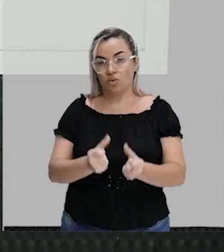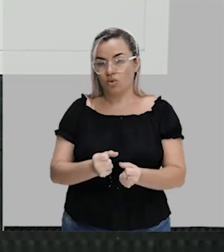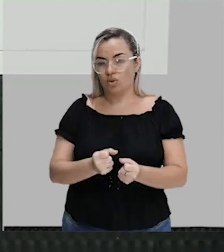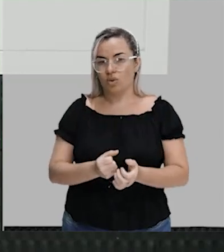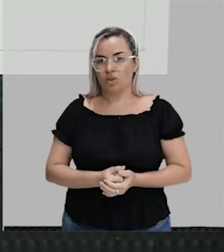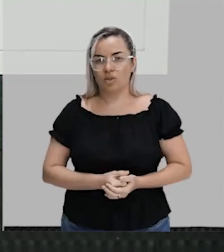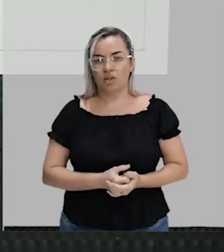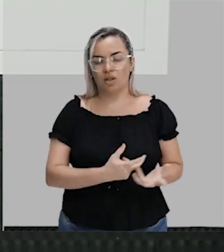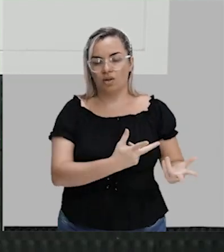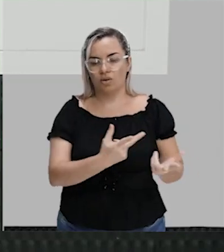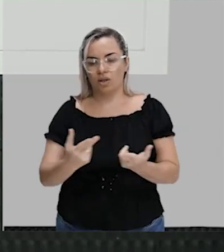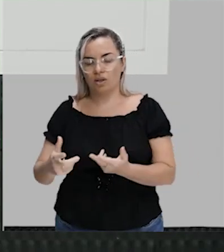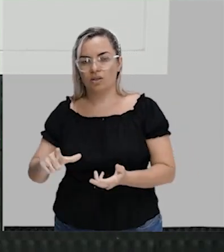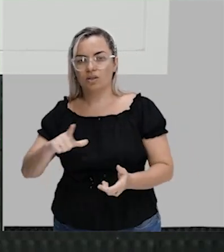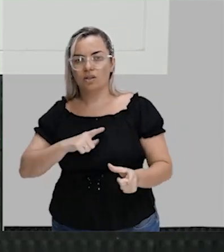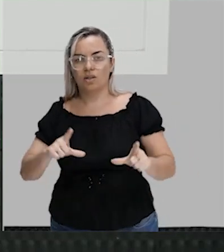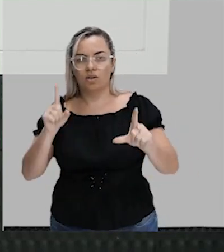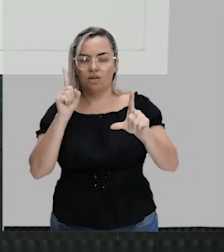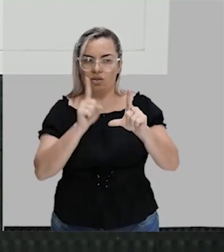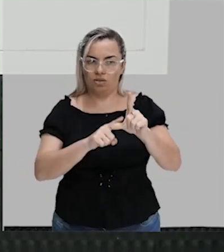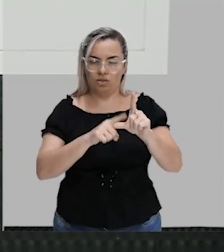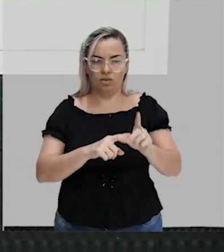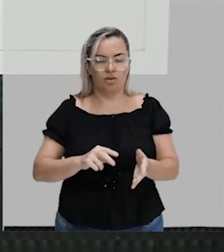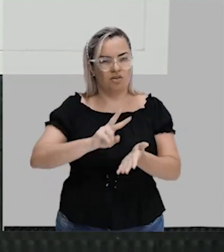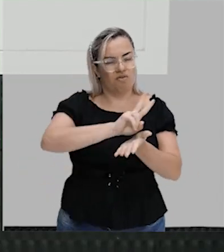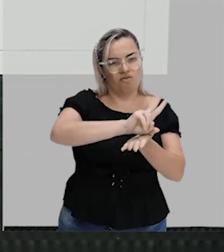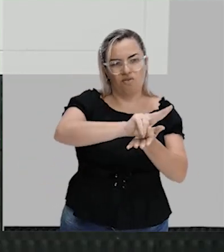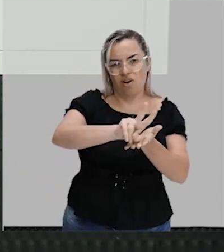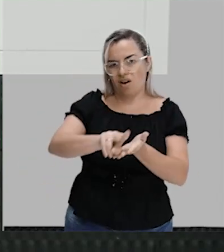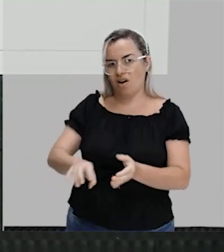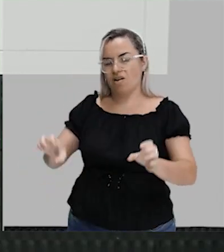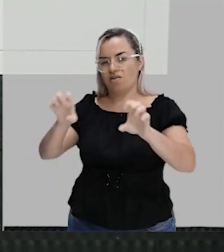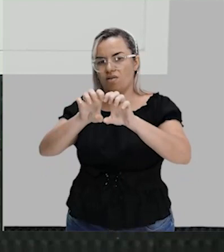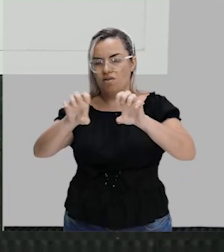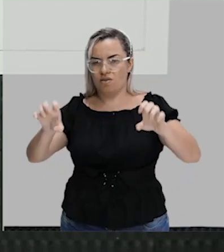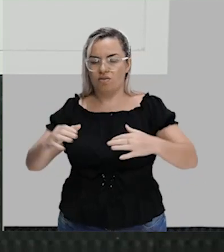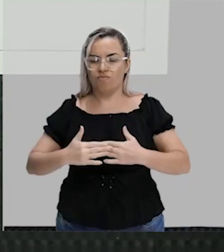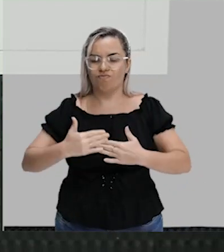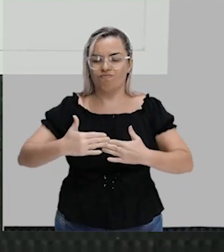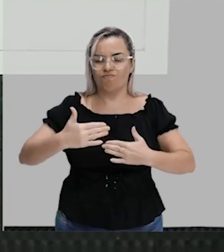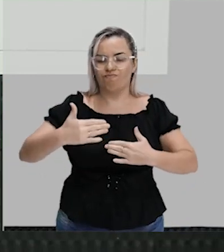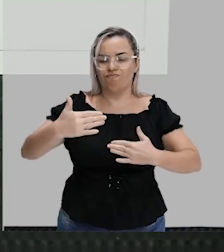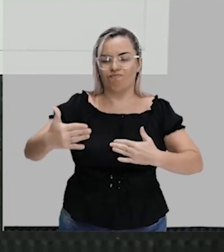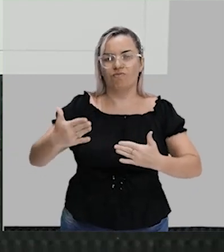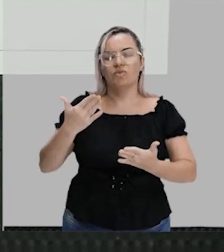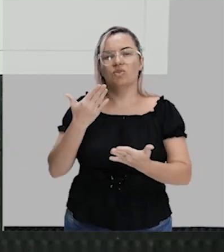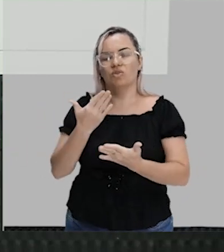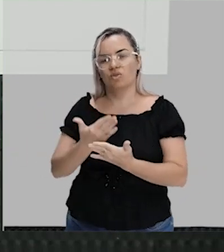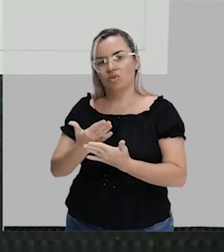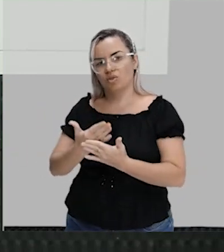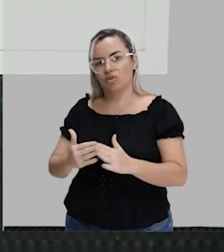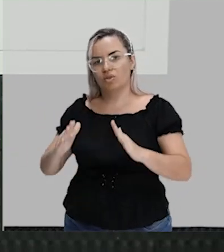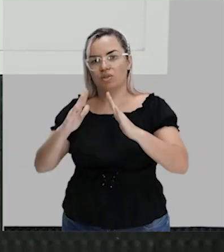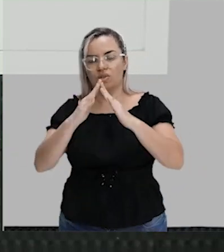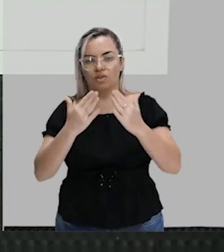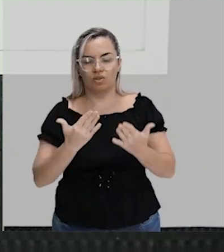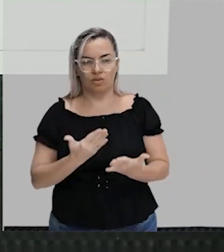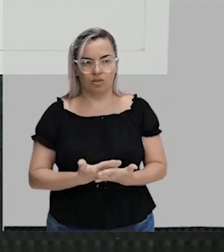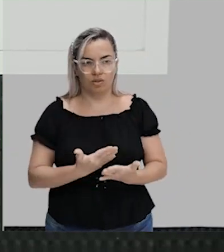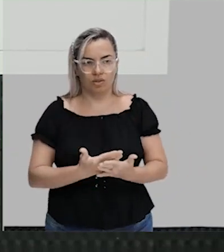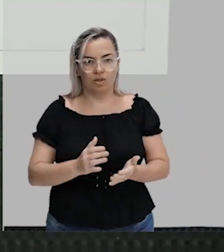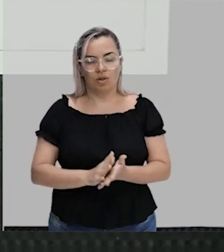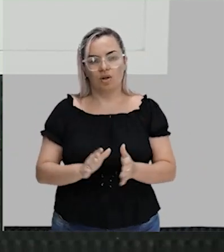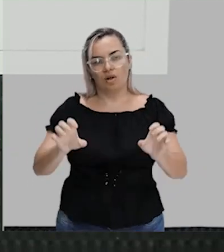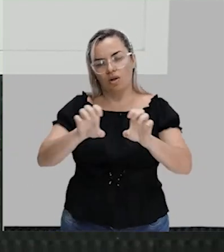incógnita né Aí você já estudaram vários tipos de equações ao longo aí da vida estudantil de vocês tá a